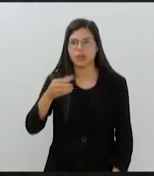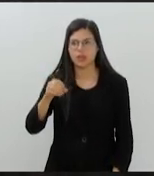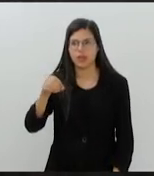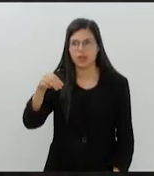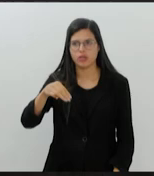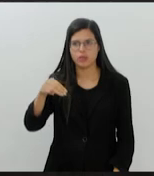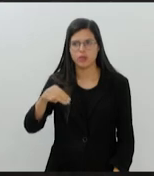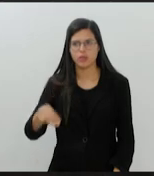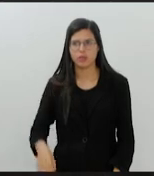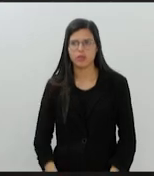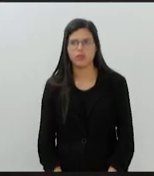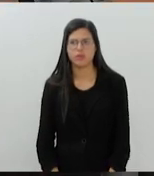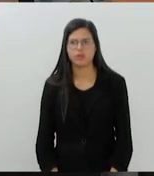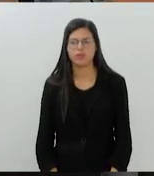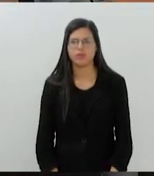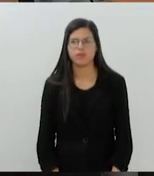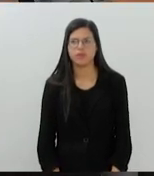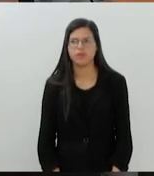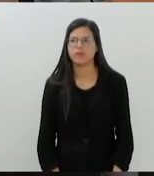tempo regimental.